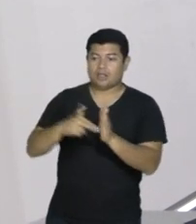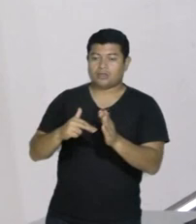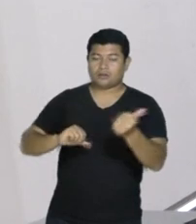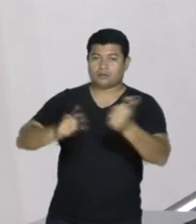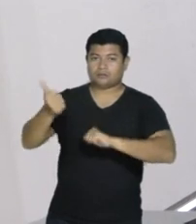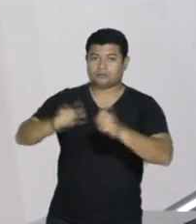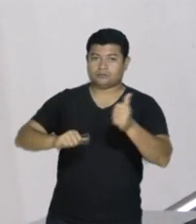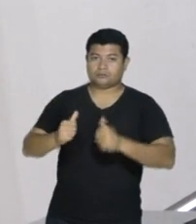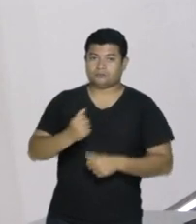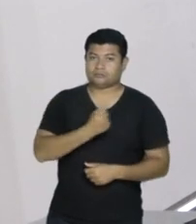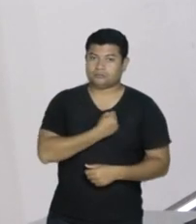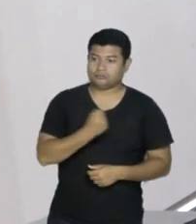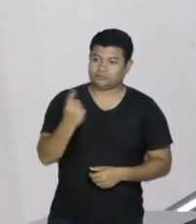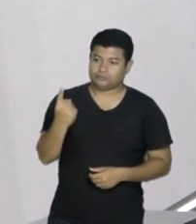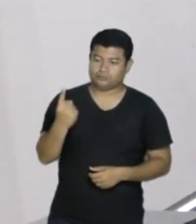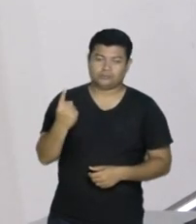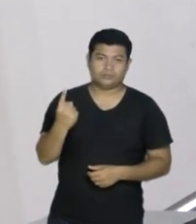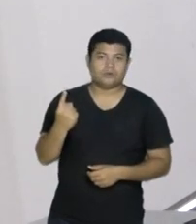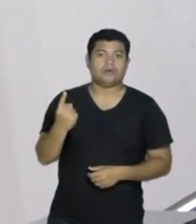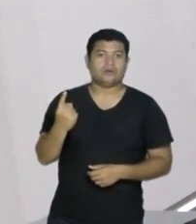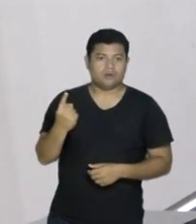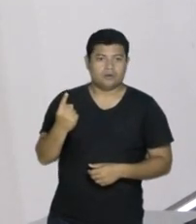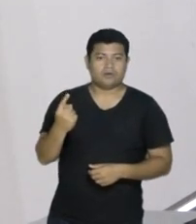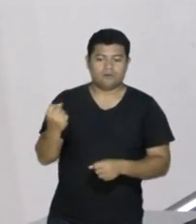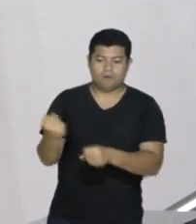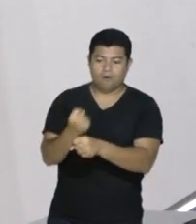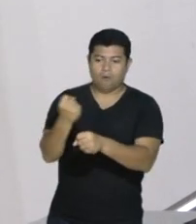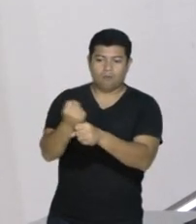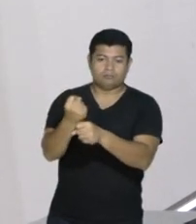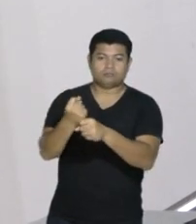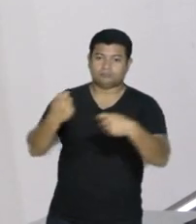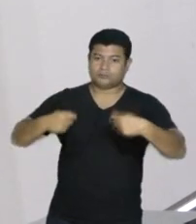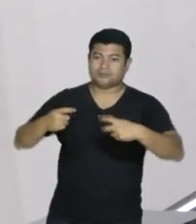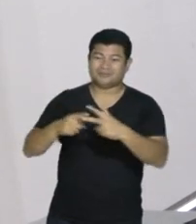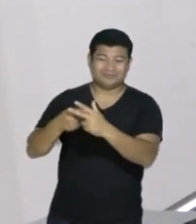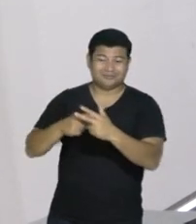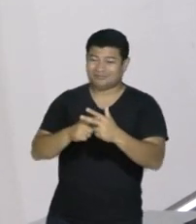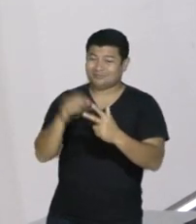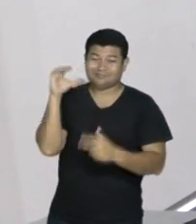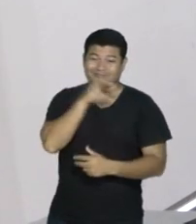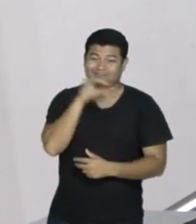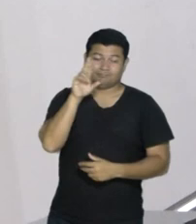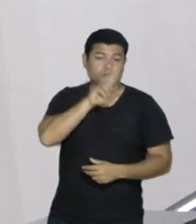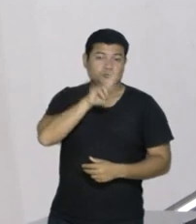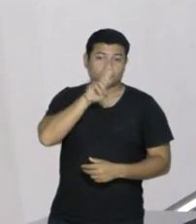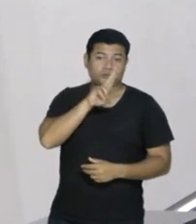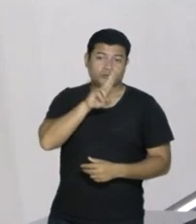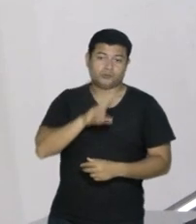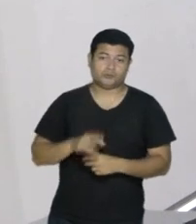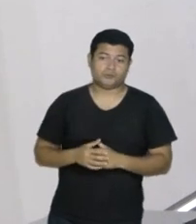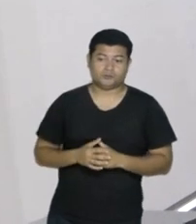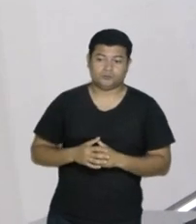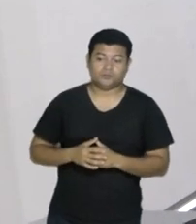elemento é nota 1 obra crítica Esta ponte ela